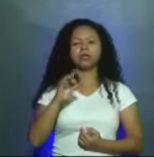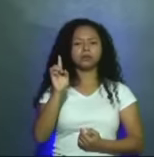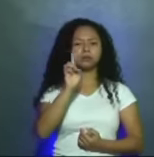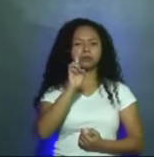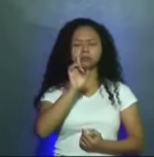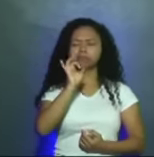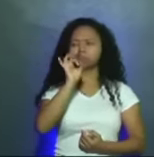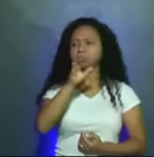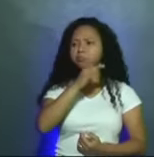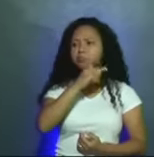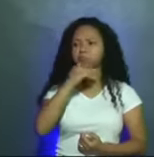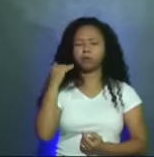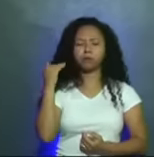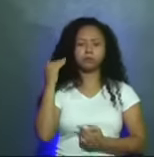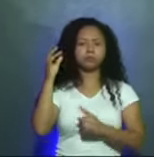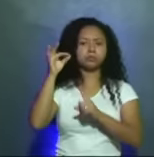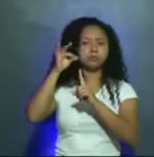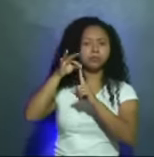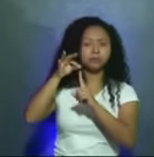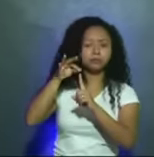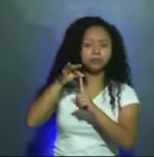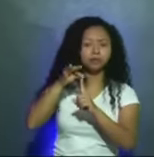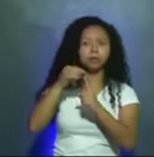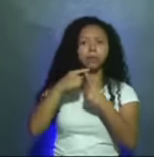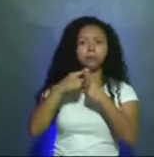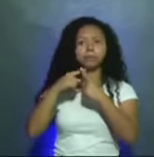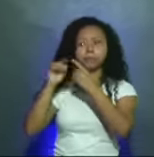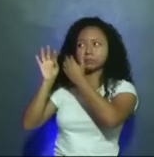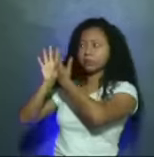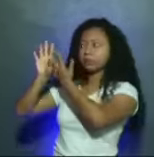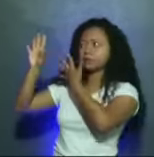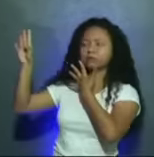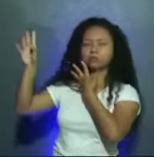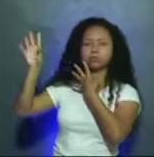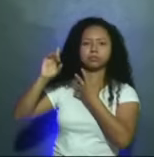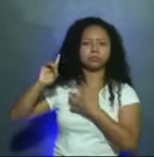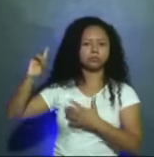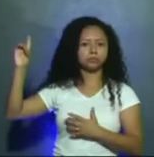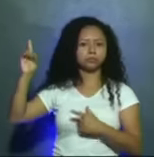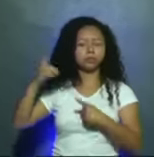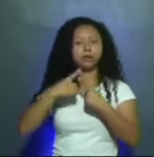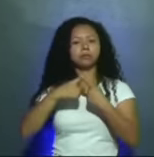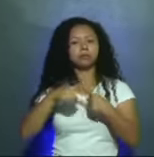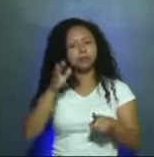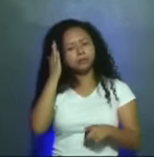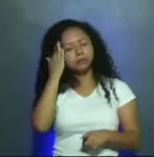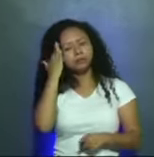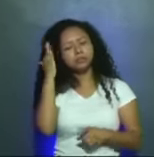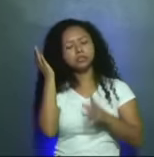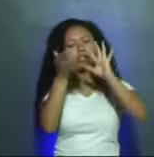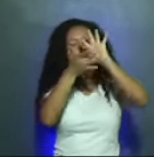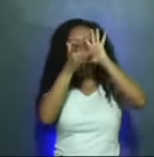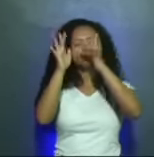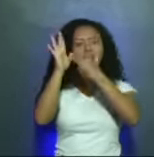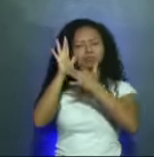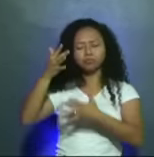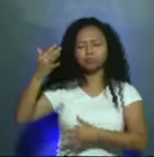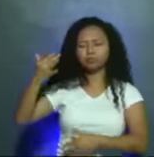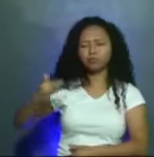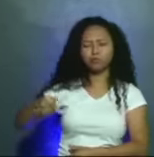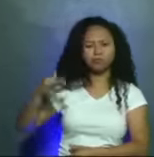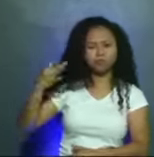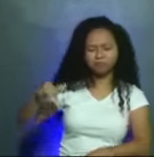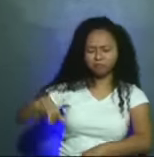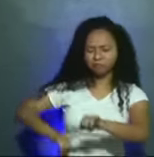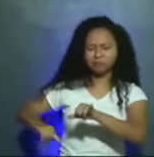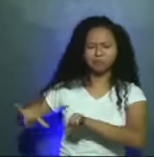espiritual, a separação de Deus, sabemos que Jesus sofreu isso lá na cruz, Ele